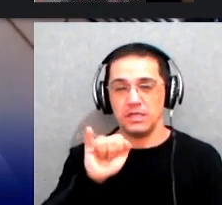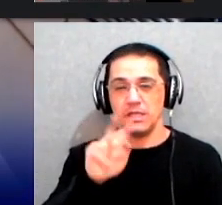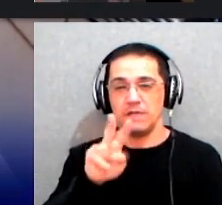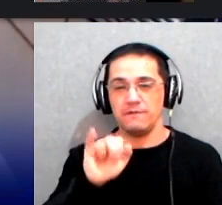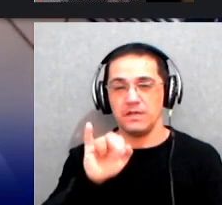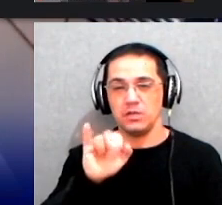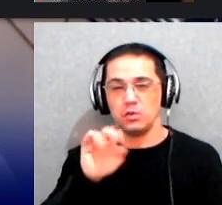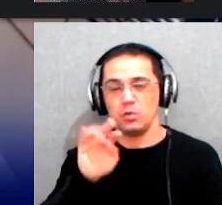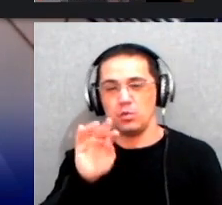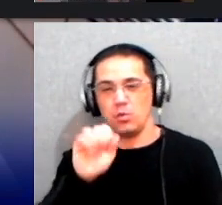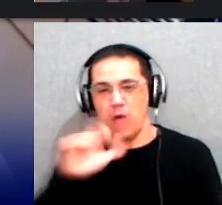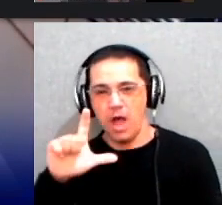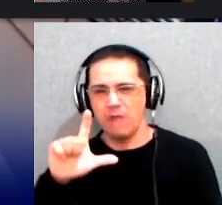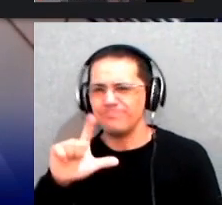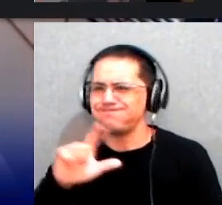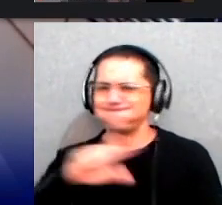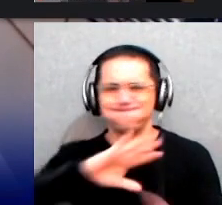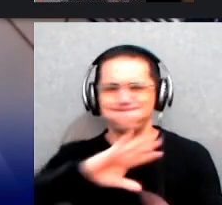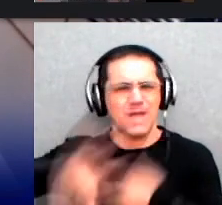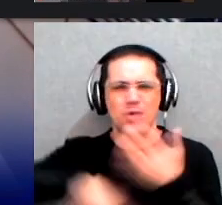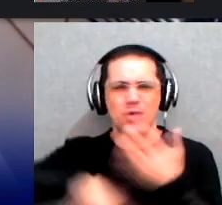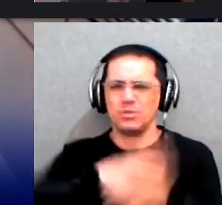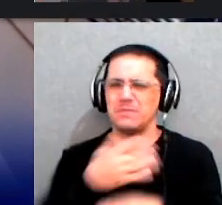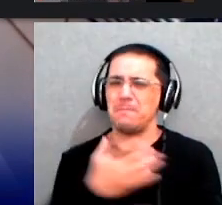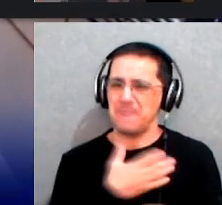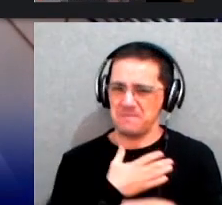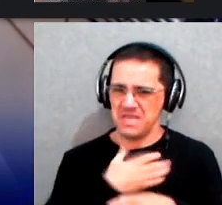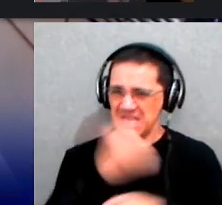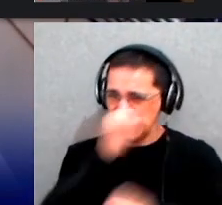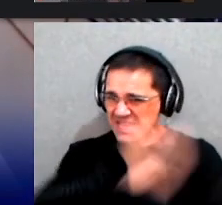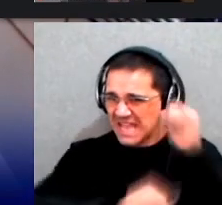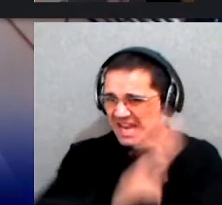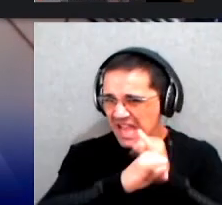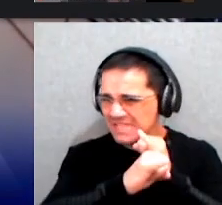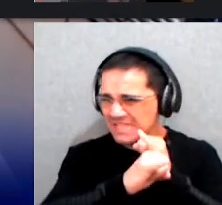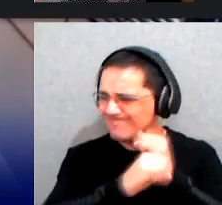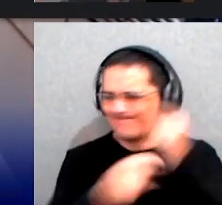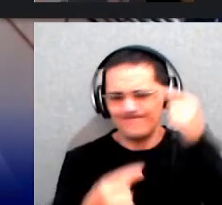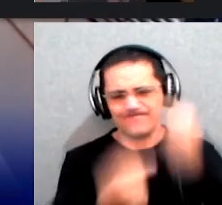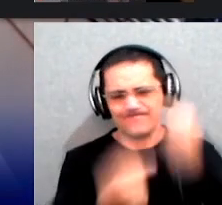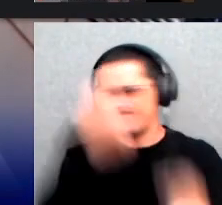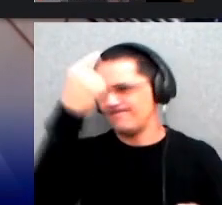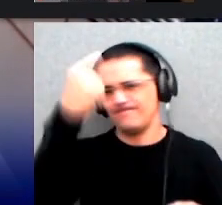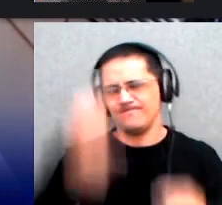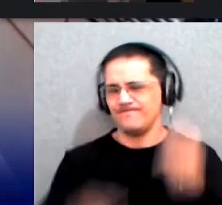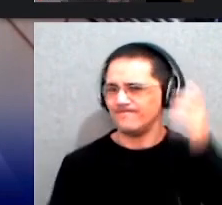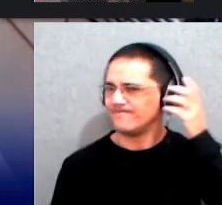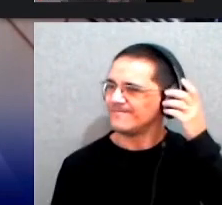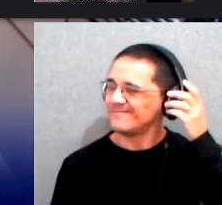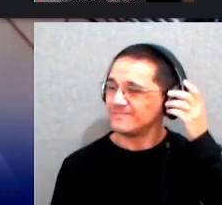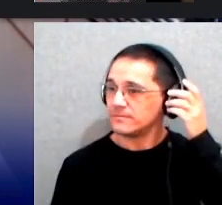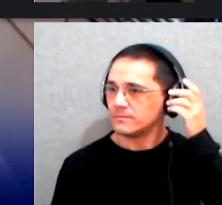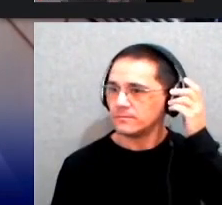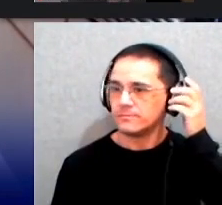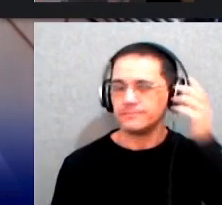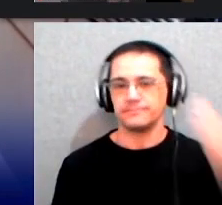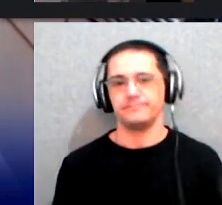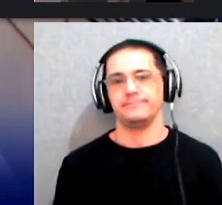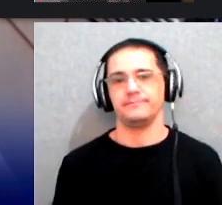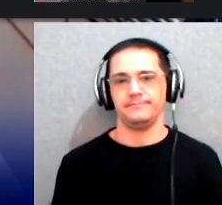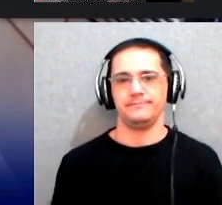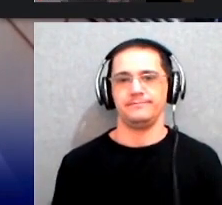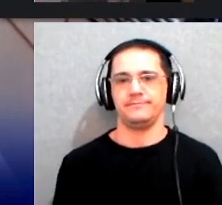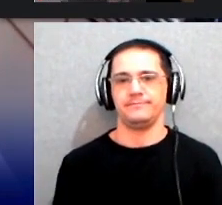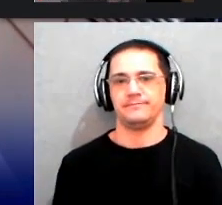isso. Mais um detalhe, agora já indo para o final, né? Qual é a justiça virtual que nós queremos? Obviamente, não é um júri virtual.